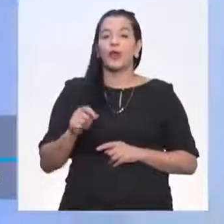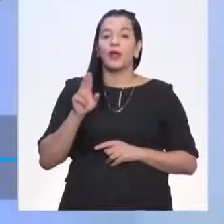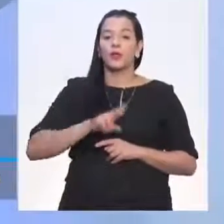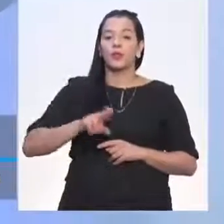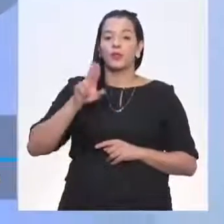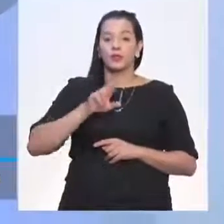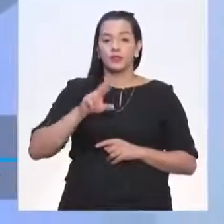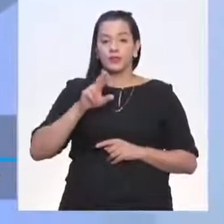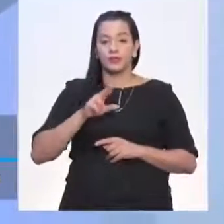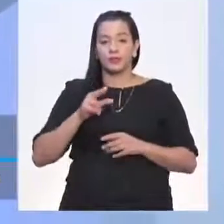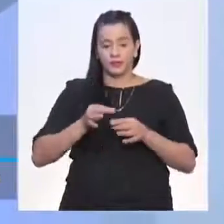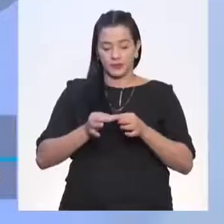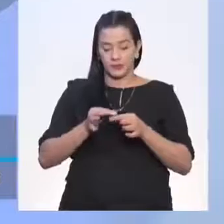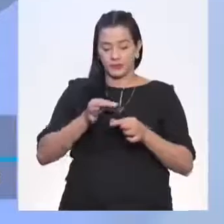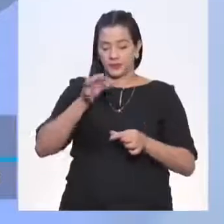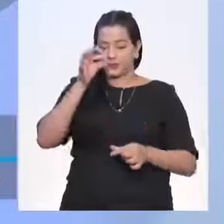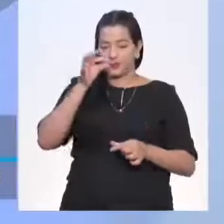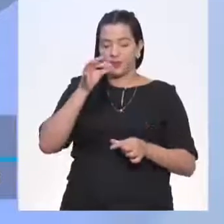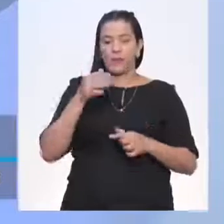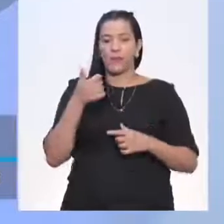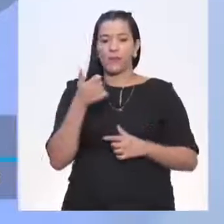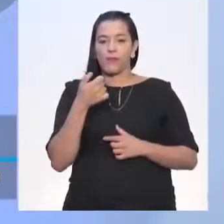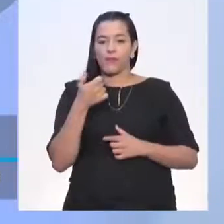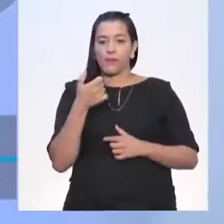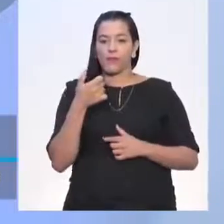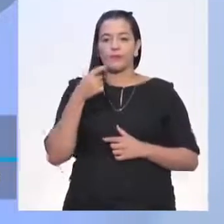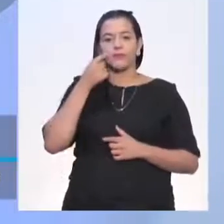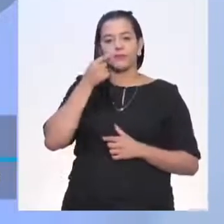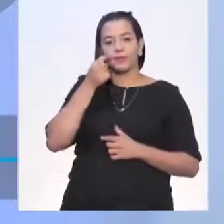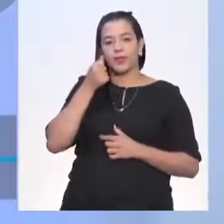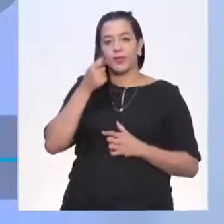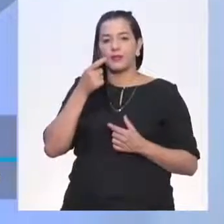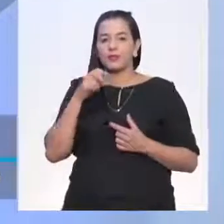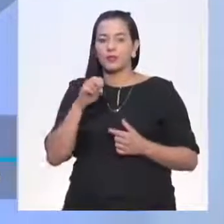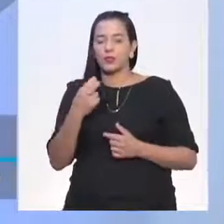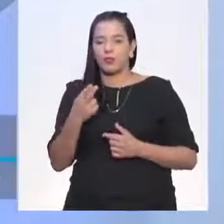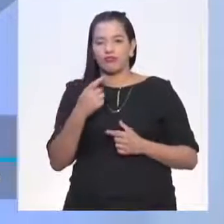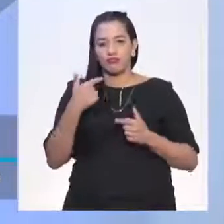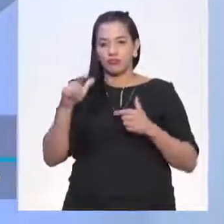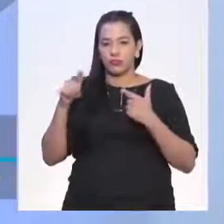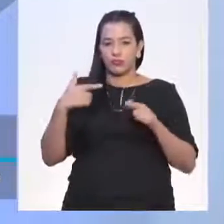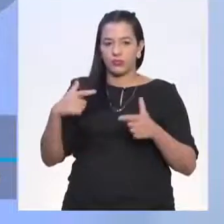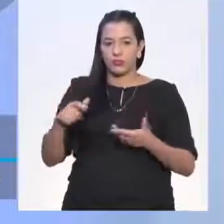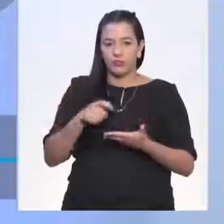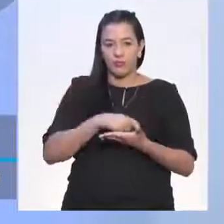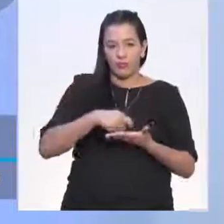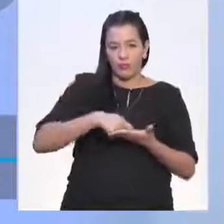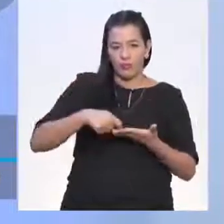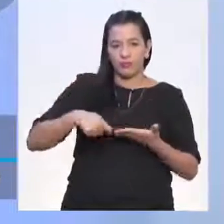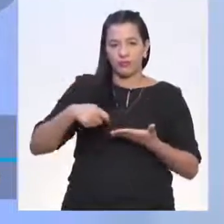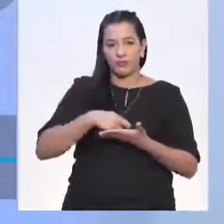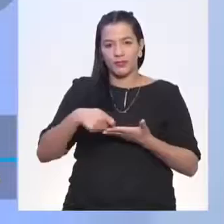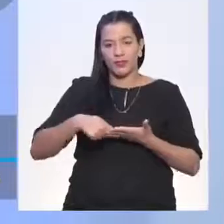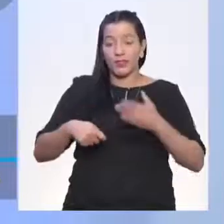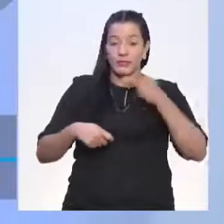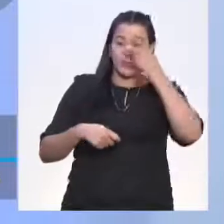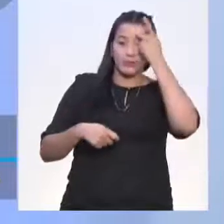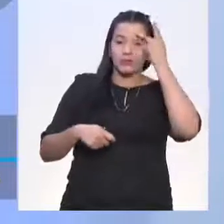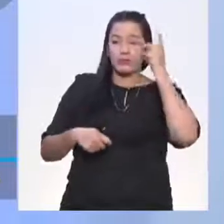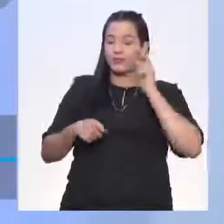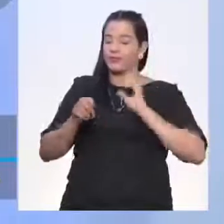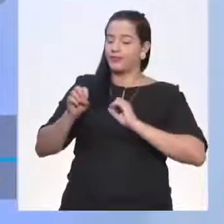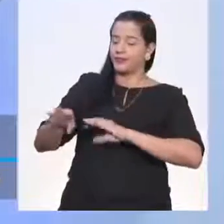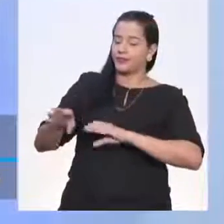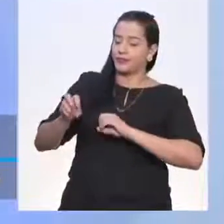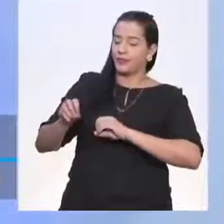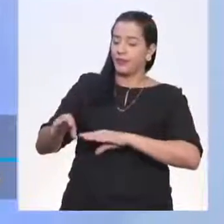instrumento, uma alavanca, é velha conhecida de vocês, e se alguém não tivesse ensinado você,